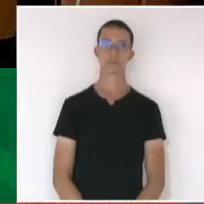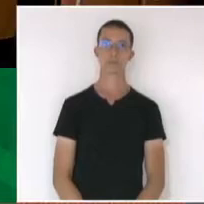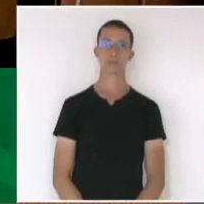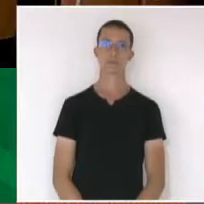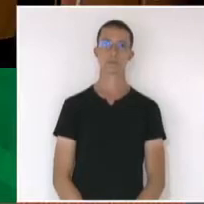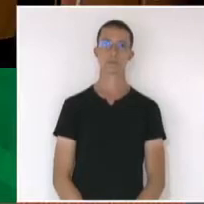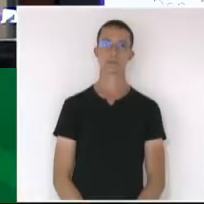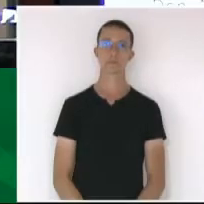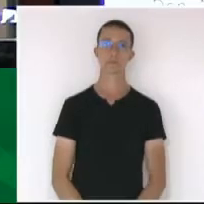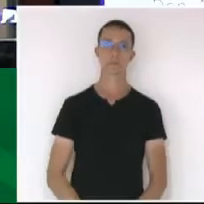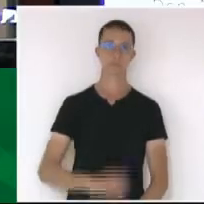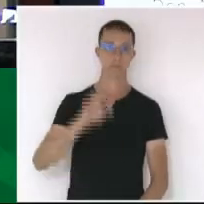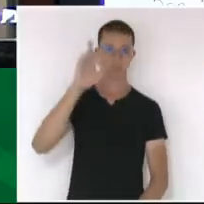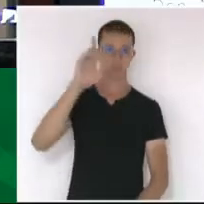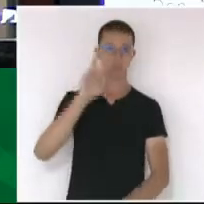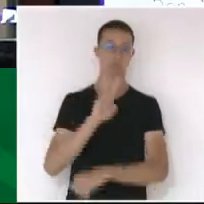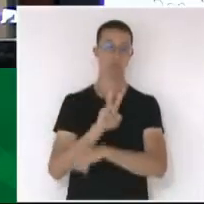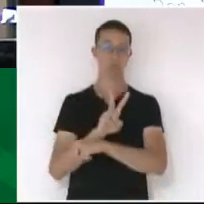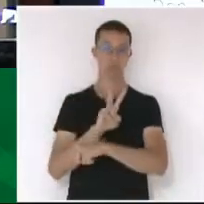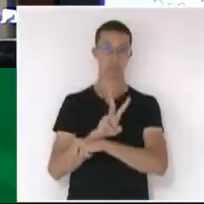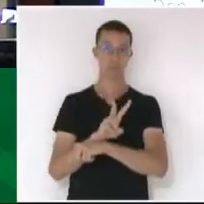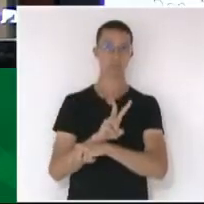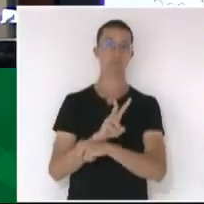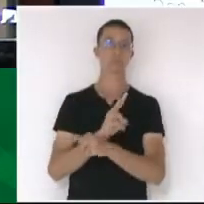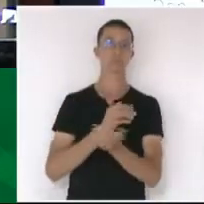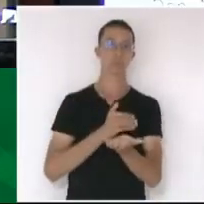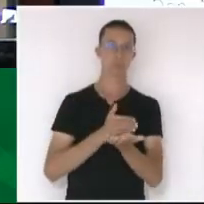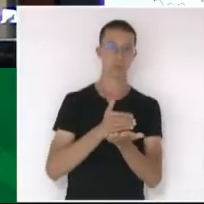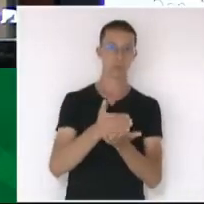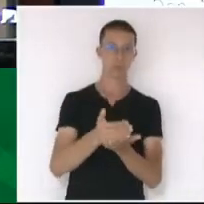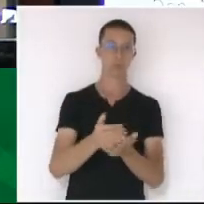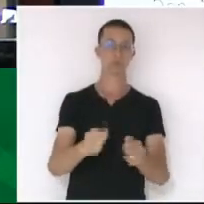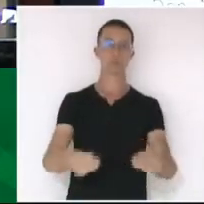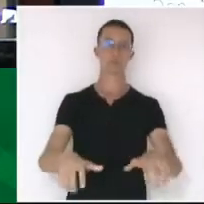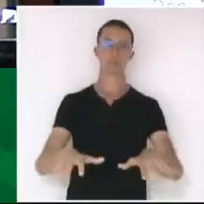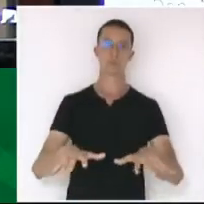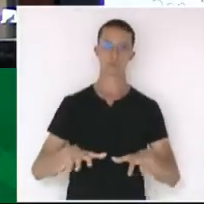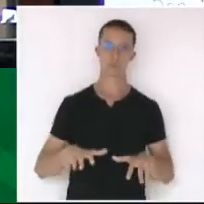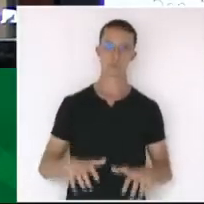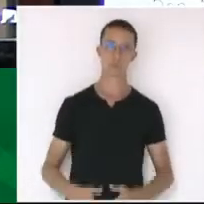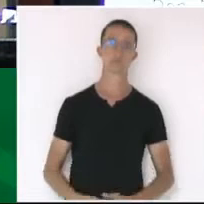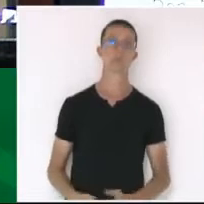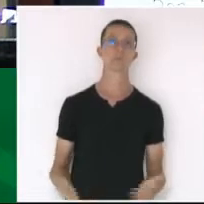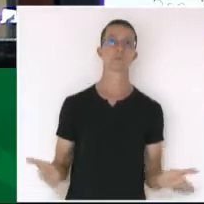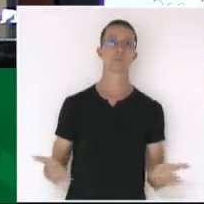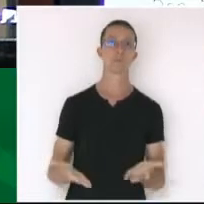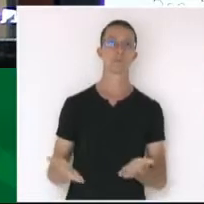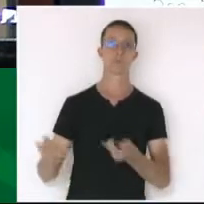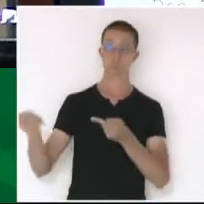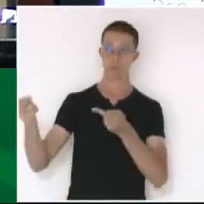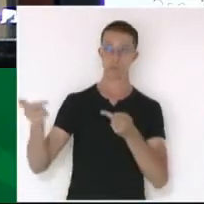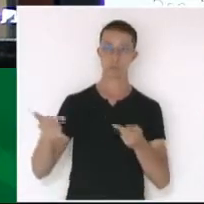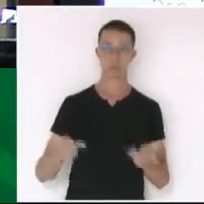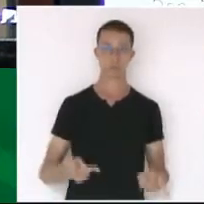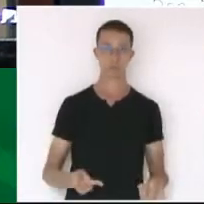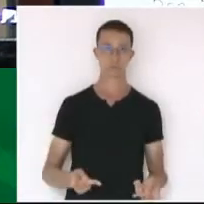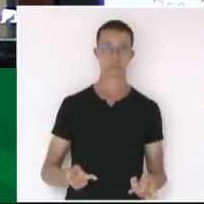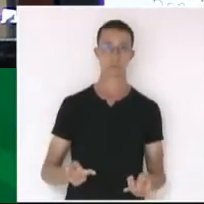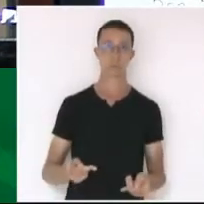e sob a proteção de Deus declara aberta a presente sessão e convido